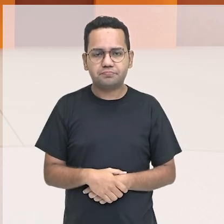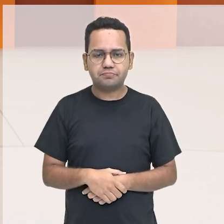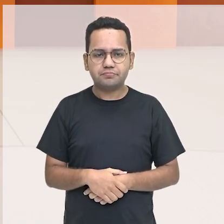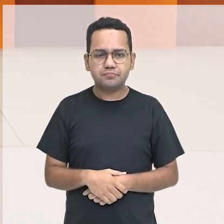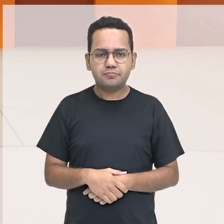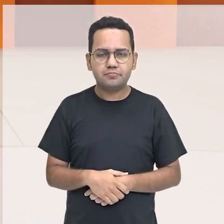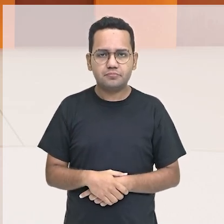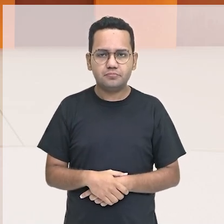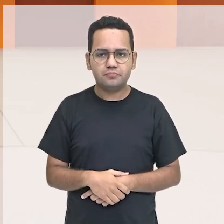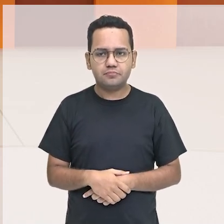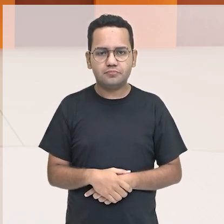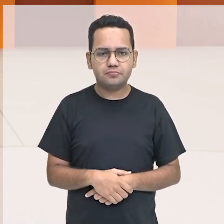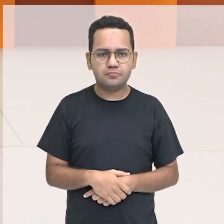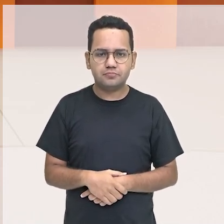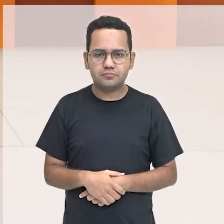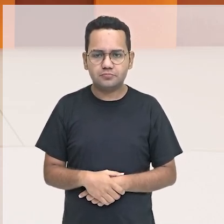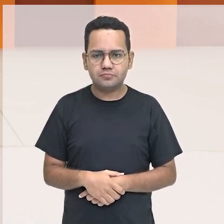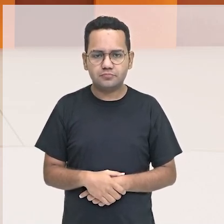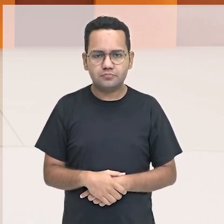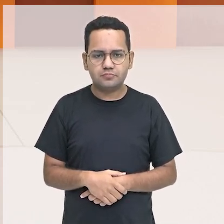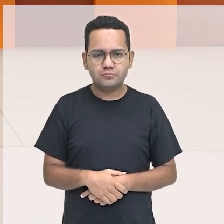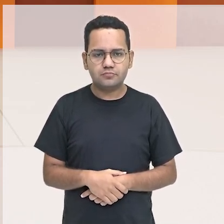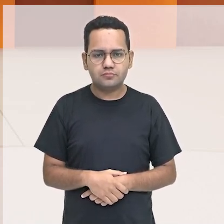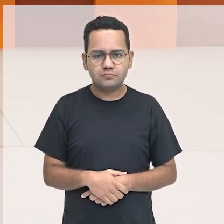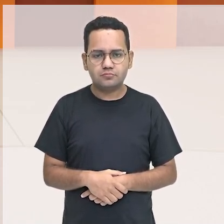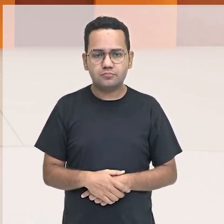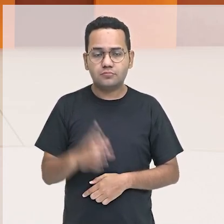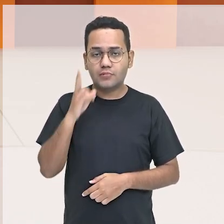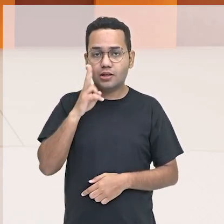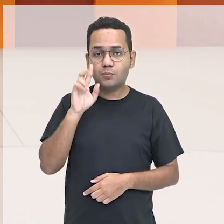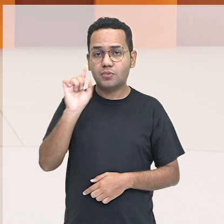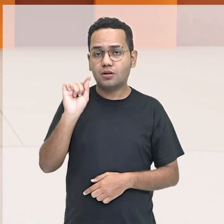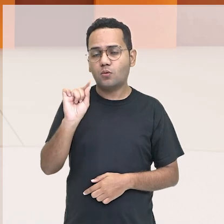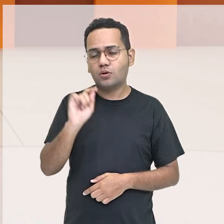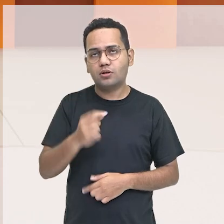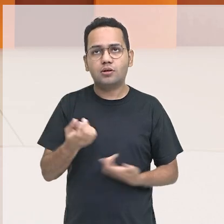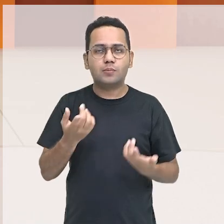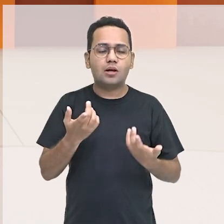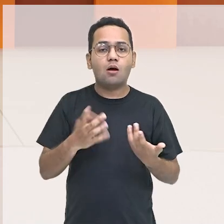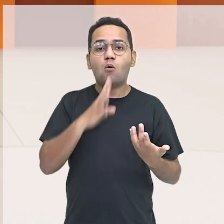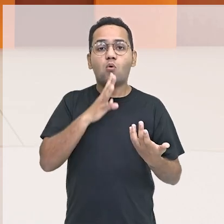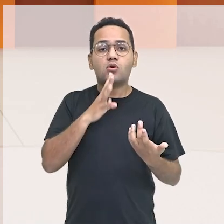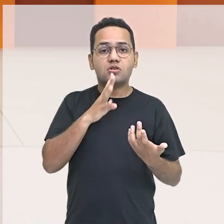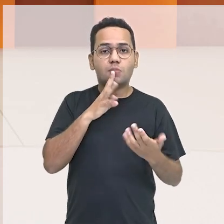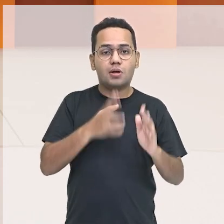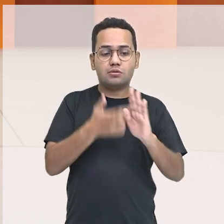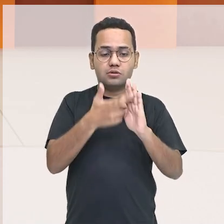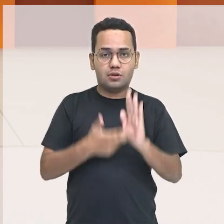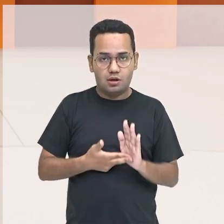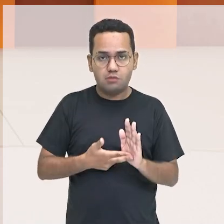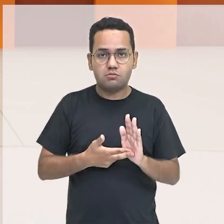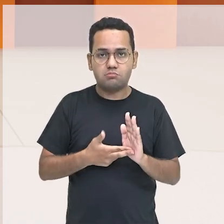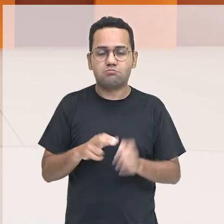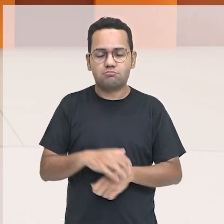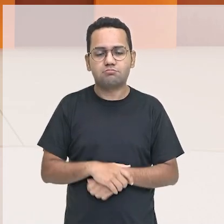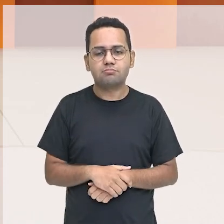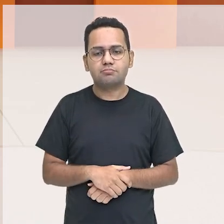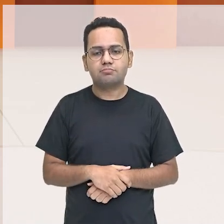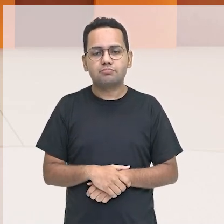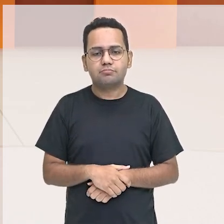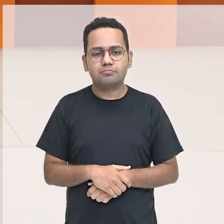falamos que o processo de socialização é a interiorização das regras, né, essas